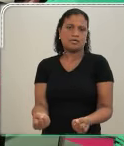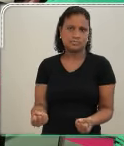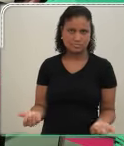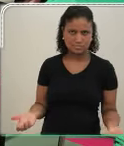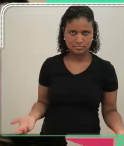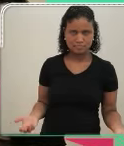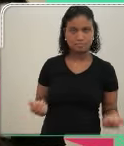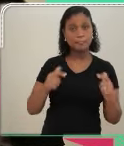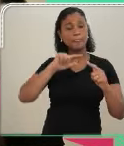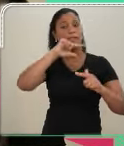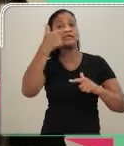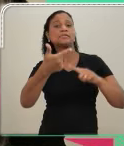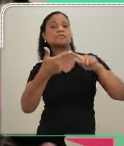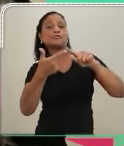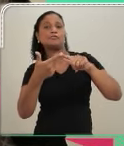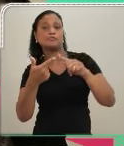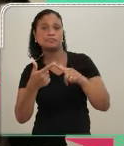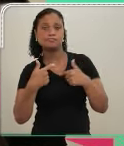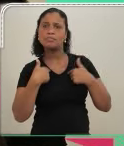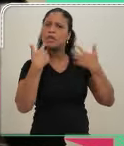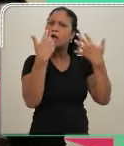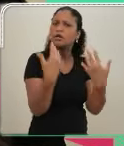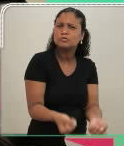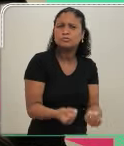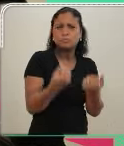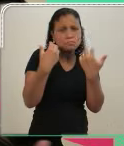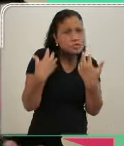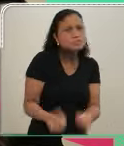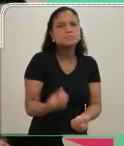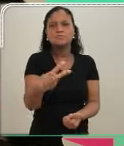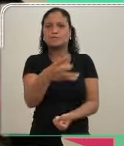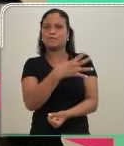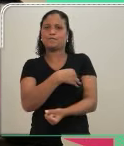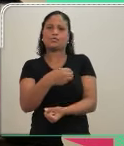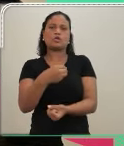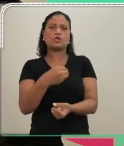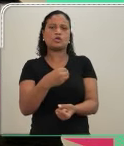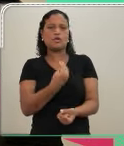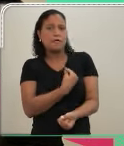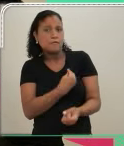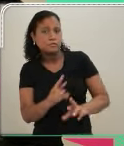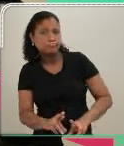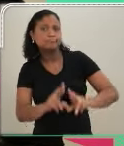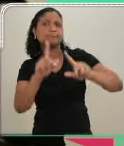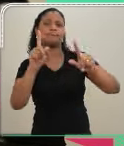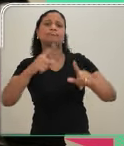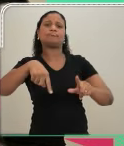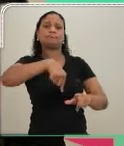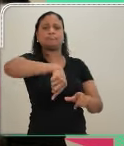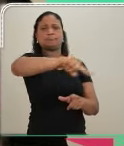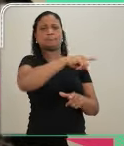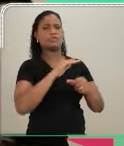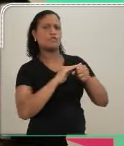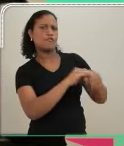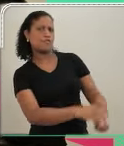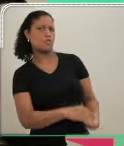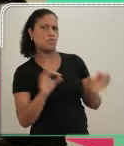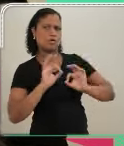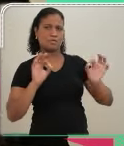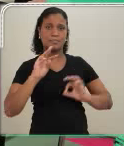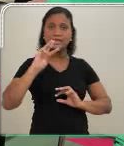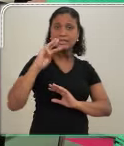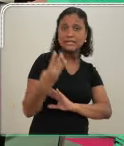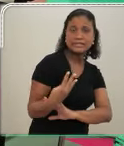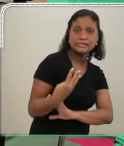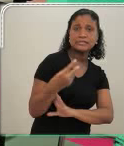é assumir que o seu filho tem uma condição diferenciada, mas isso não torna o seu filho inferior a ninguém. E o terceiro A seria